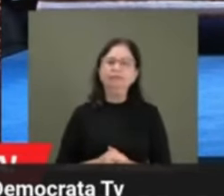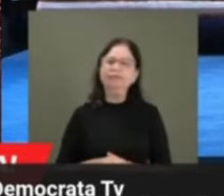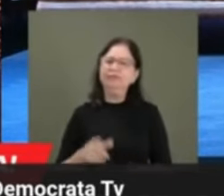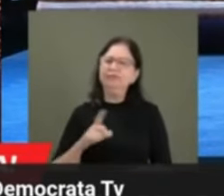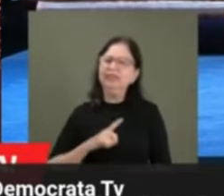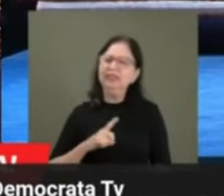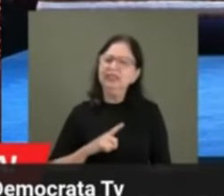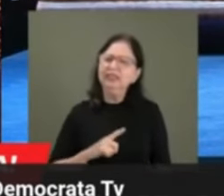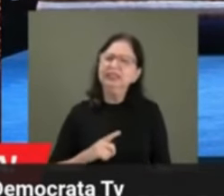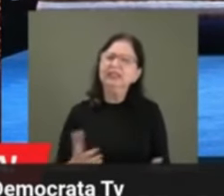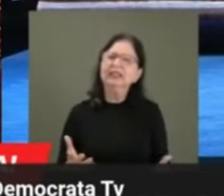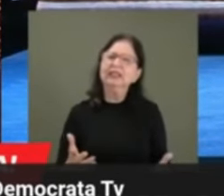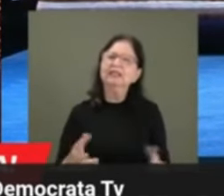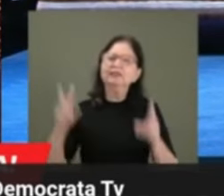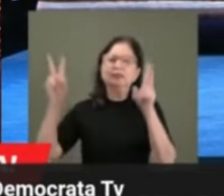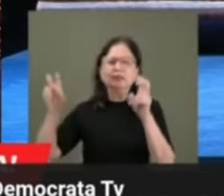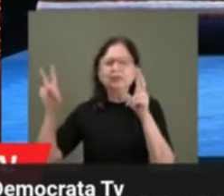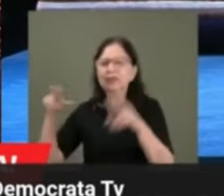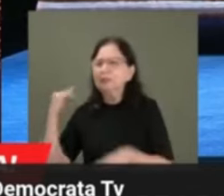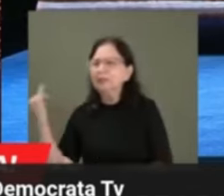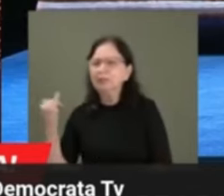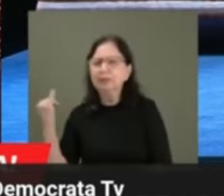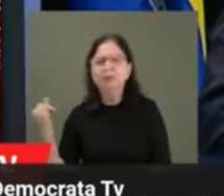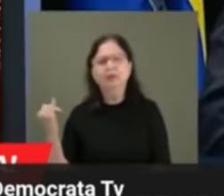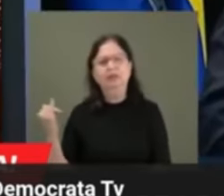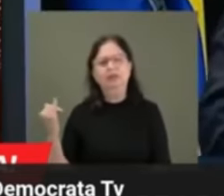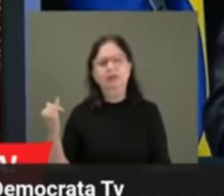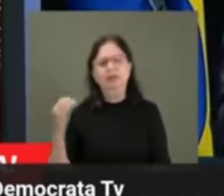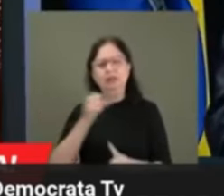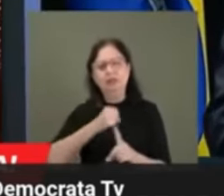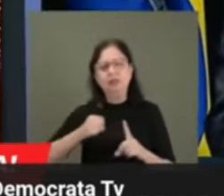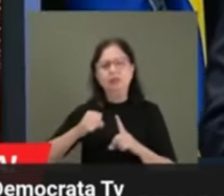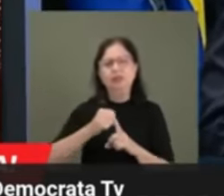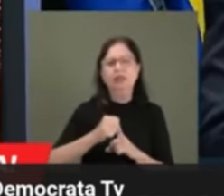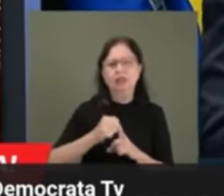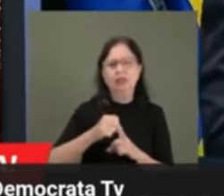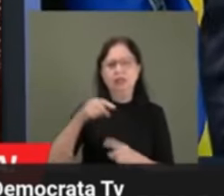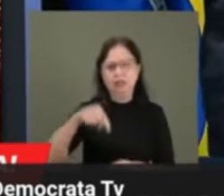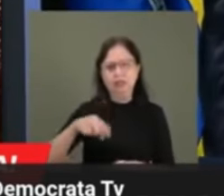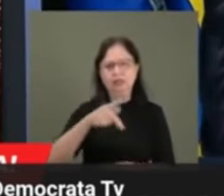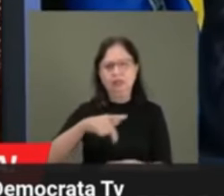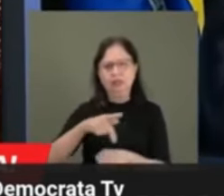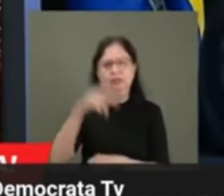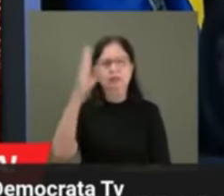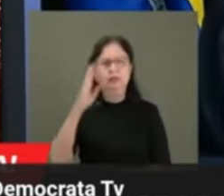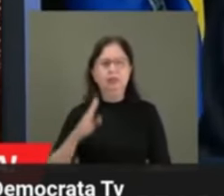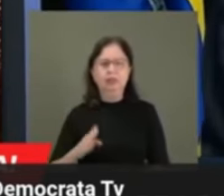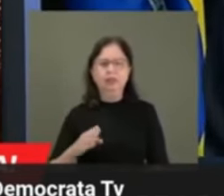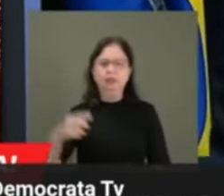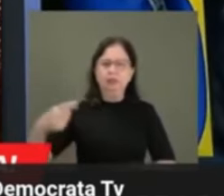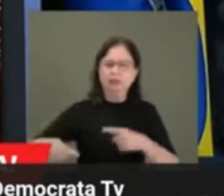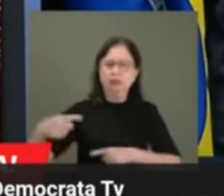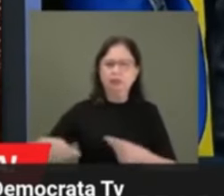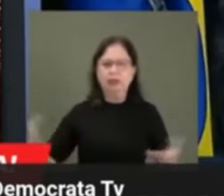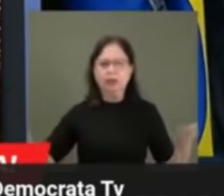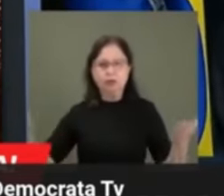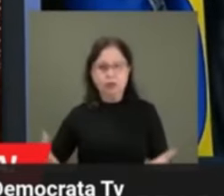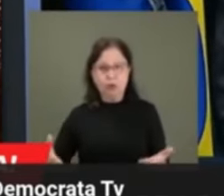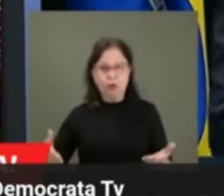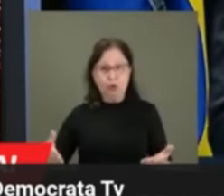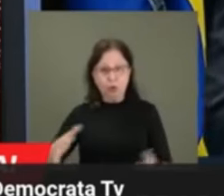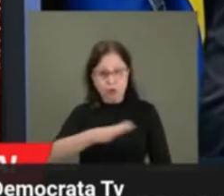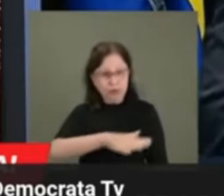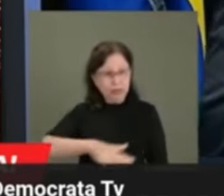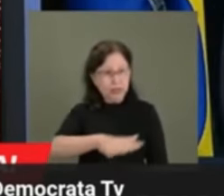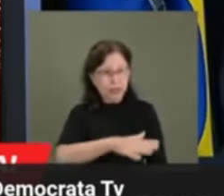Senador Girão Senador Flávio arnes paraa sociedade brasileira o que nós temos ao debater aqui hoje não é algo tão somente do setor de jogos